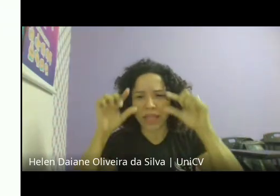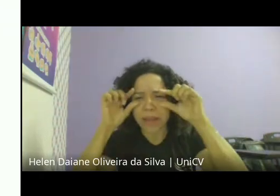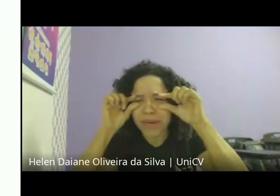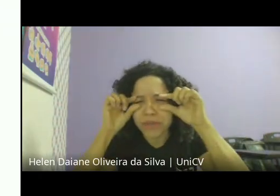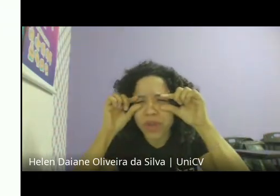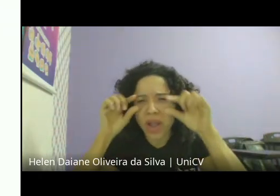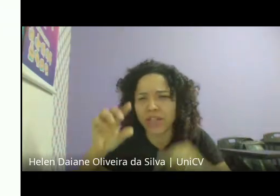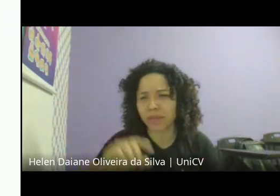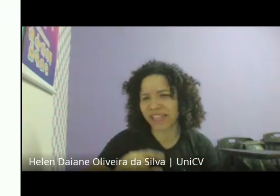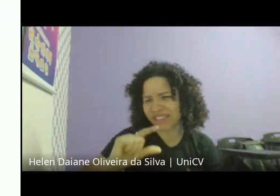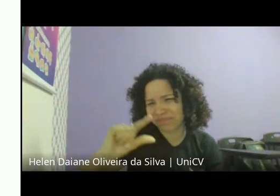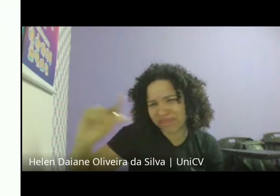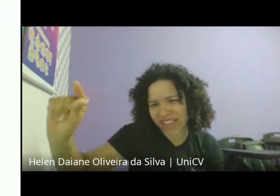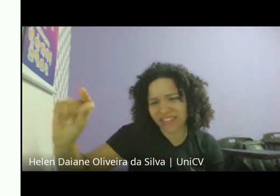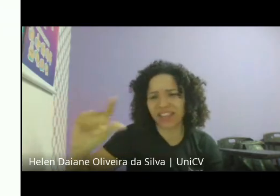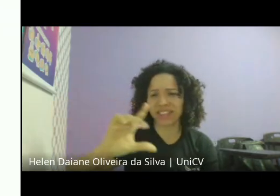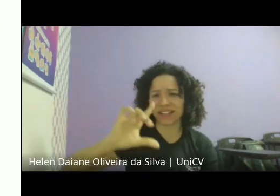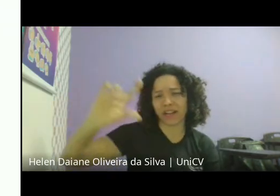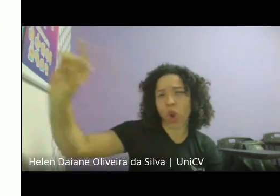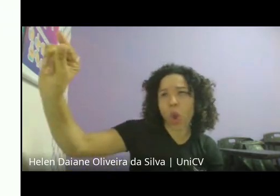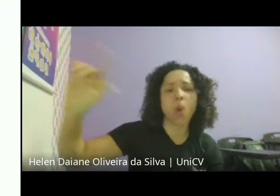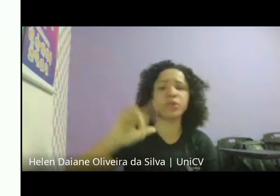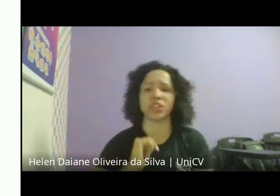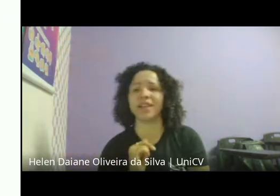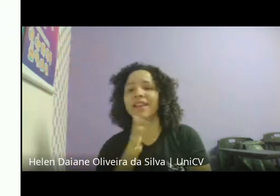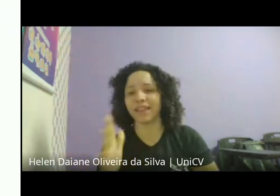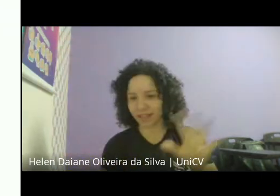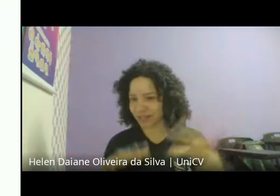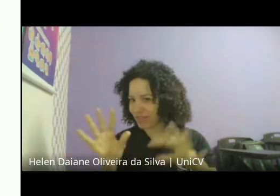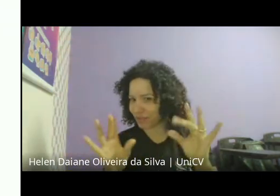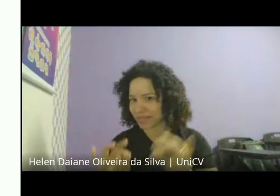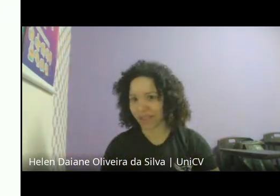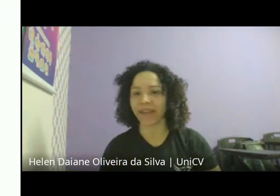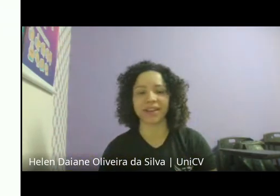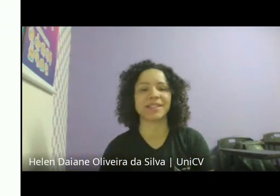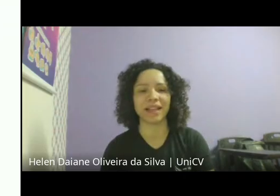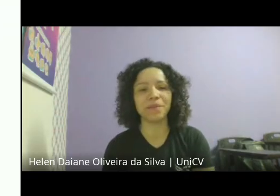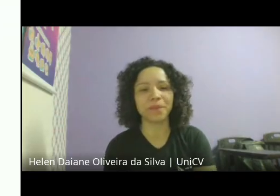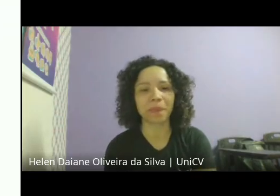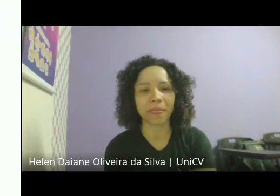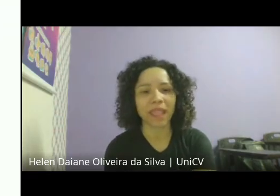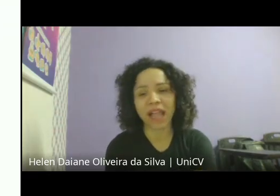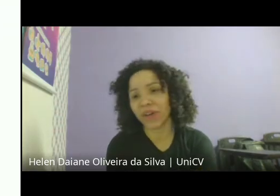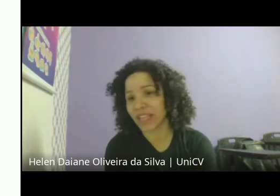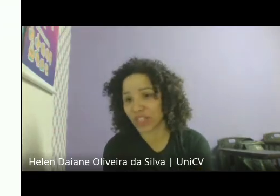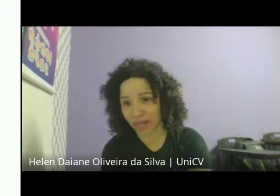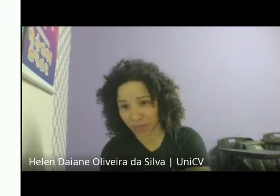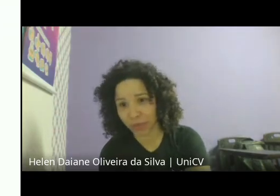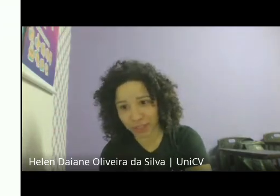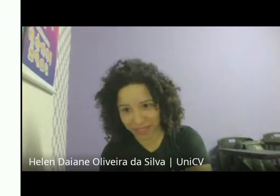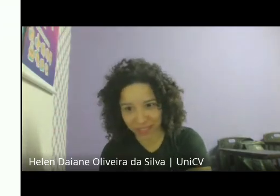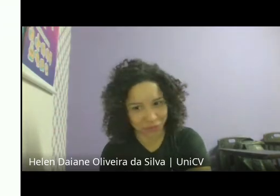bravo. Aperta os olhos para dar a intenção longe. E assim vai ter umas técnicas, tá? Agora, quem